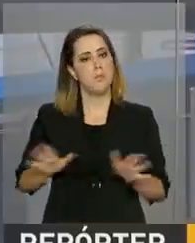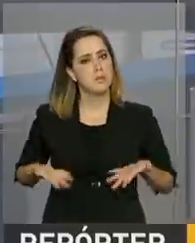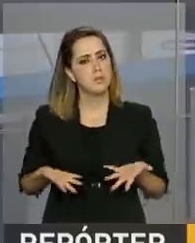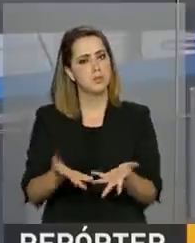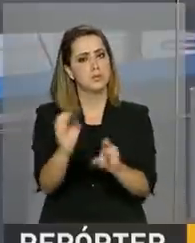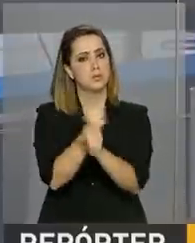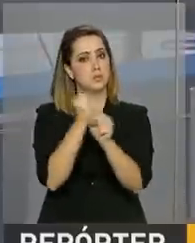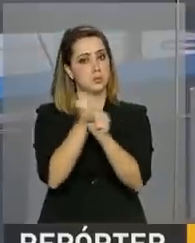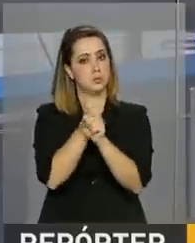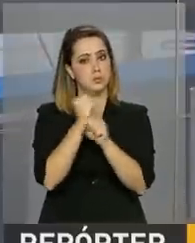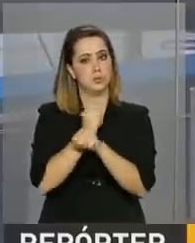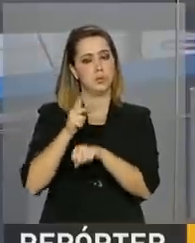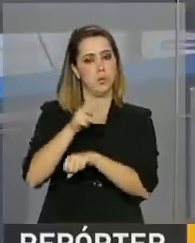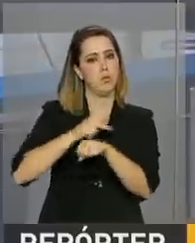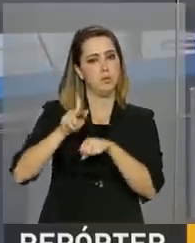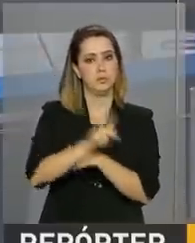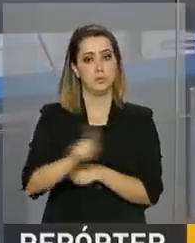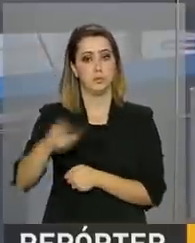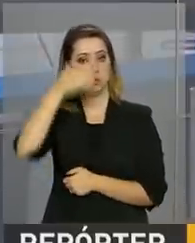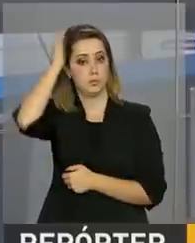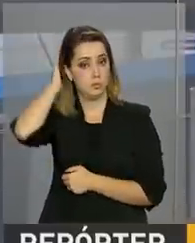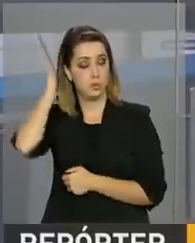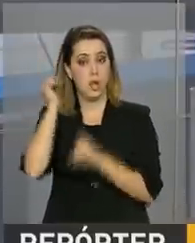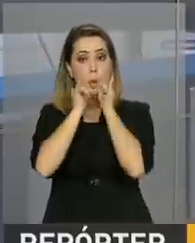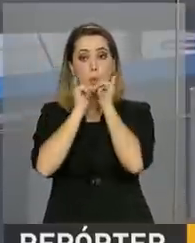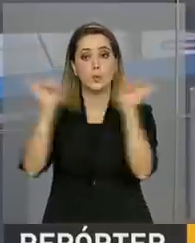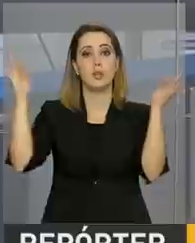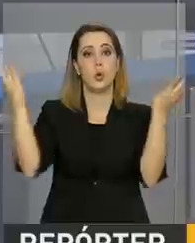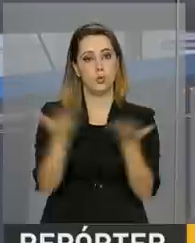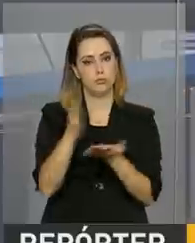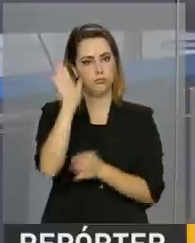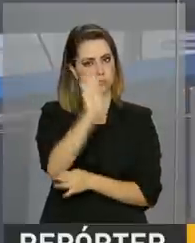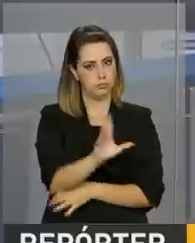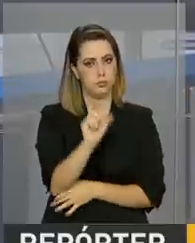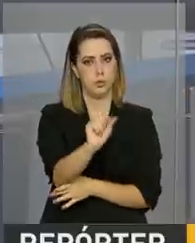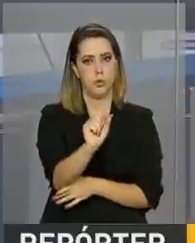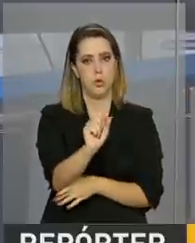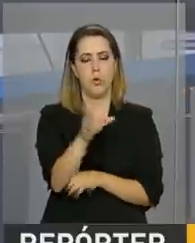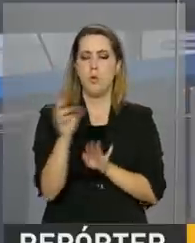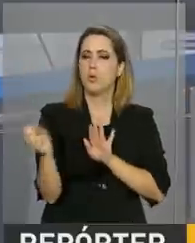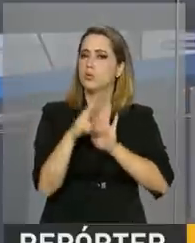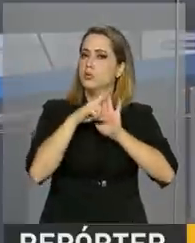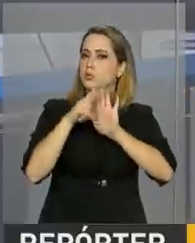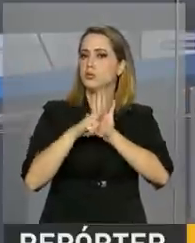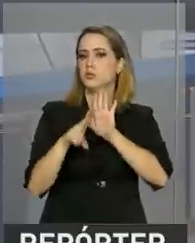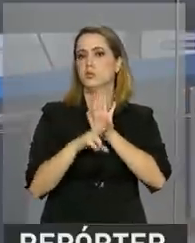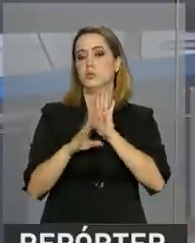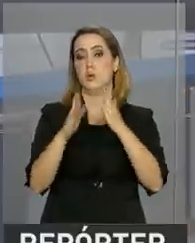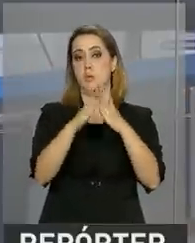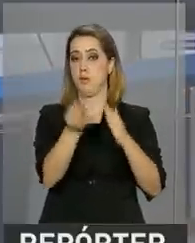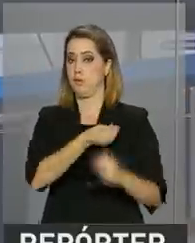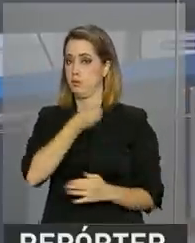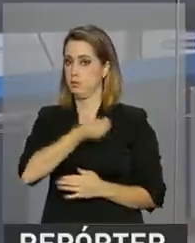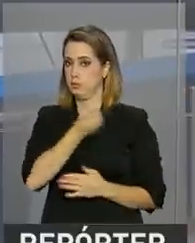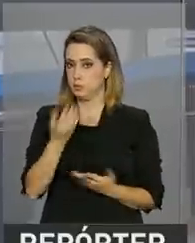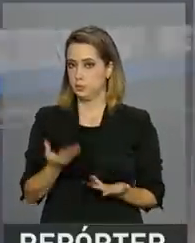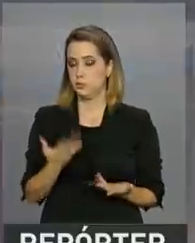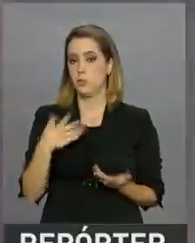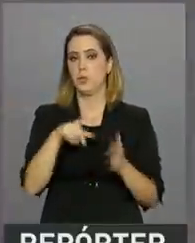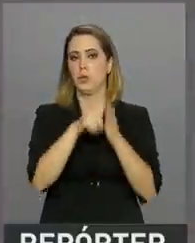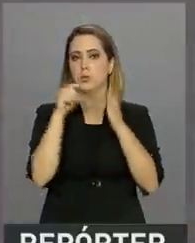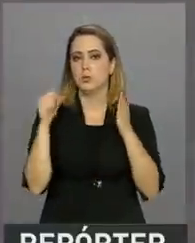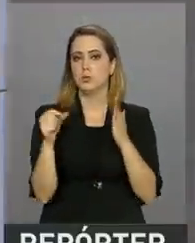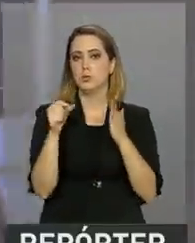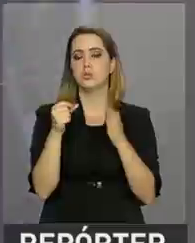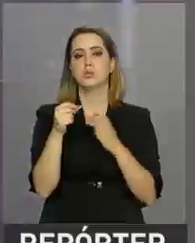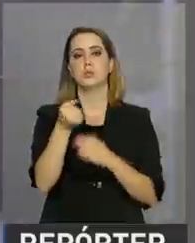incentivar a construção civil no país, o presidente Michel Temer anuncia agora à tarde ajustes no programa Minha Casa, Minha Vida. Do Palácio